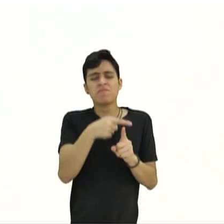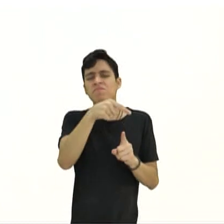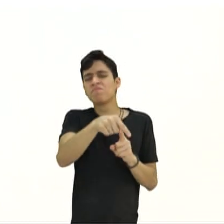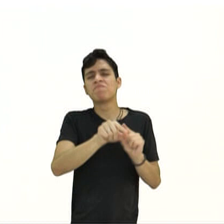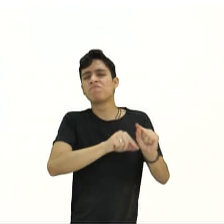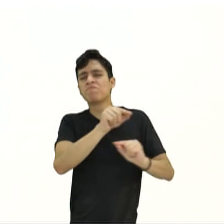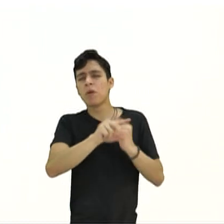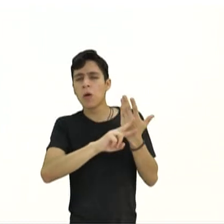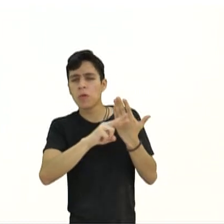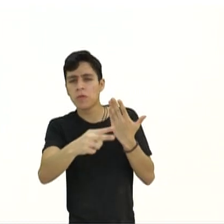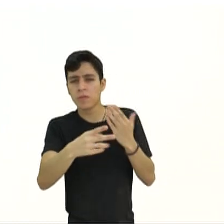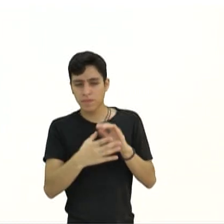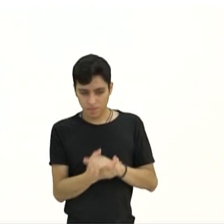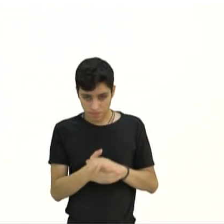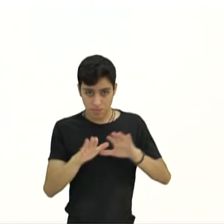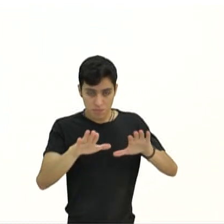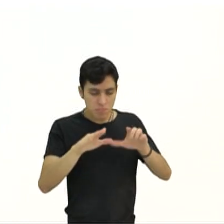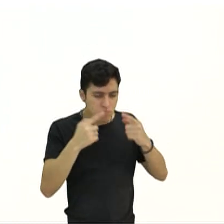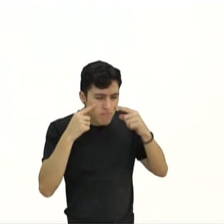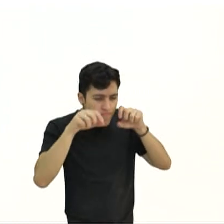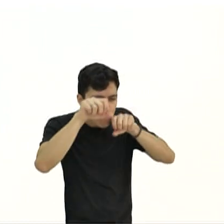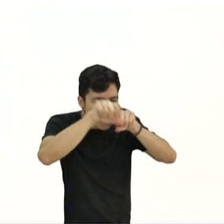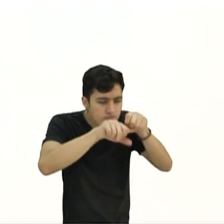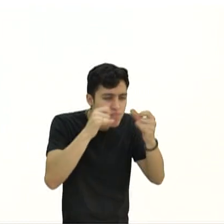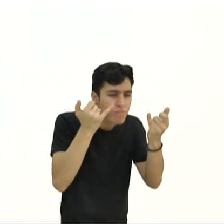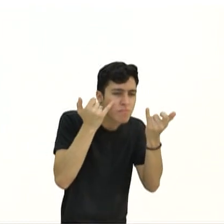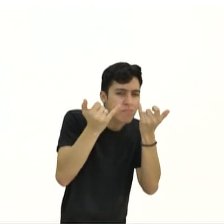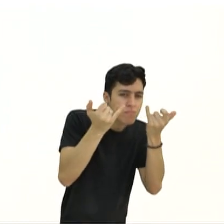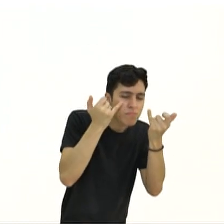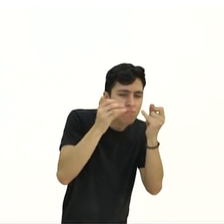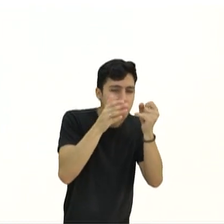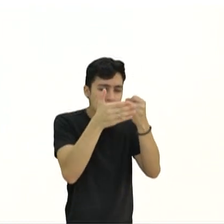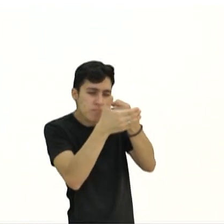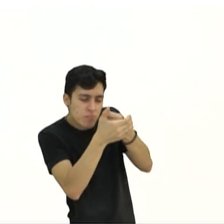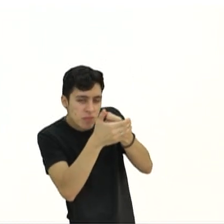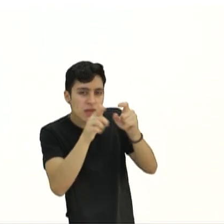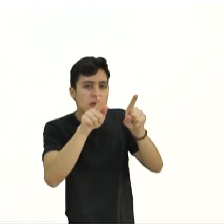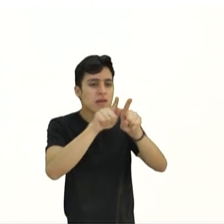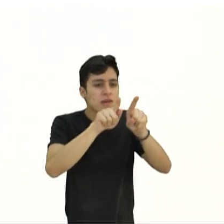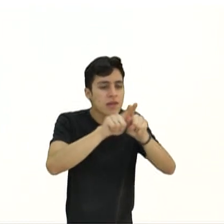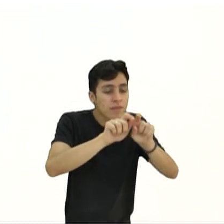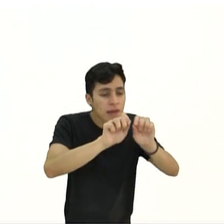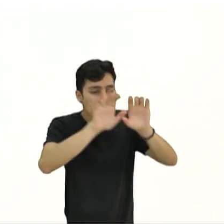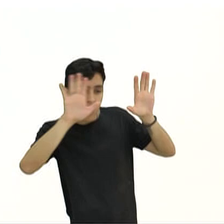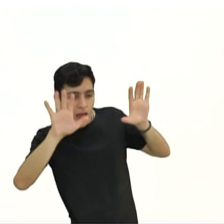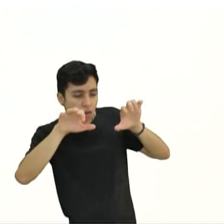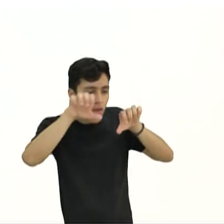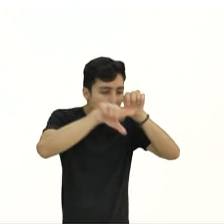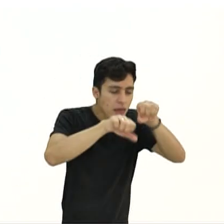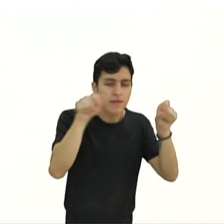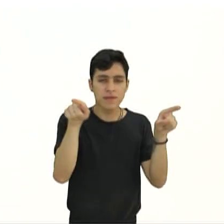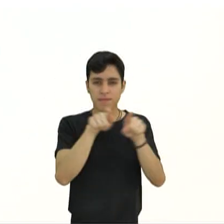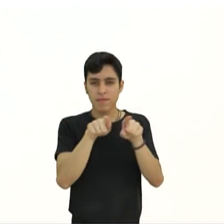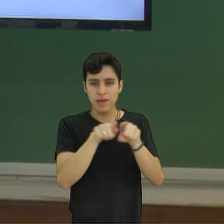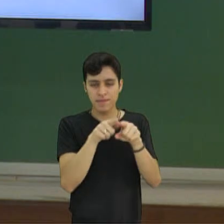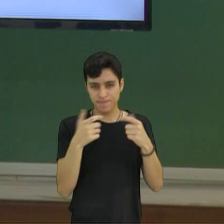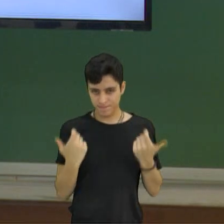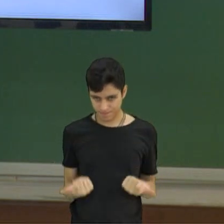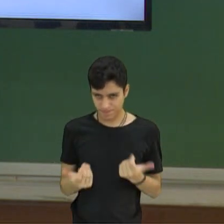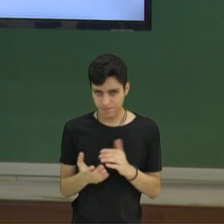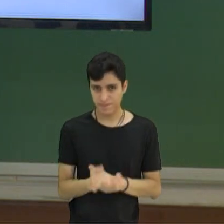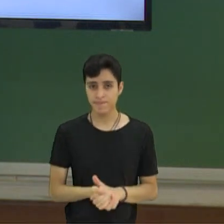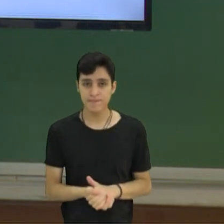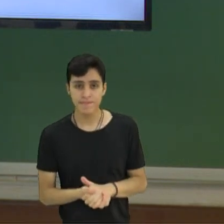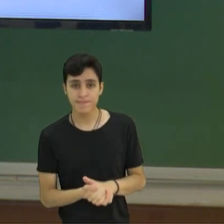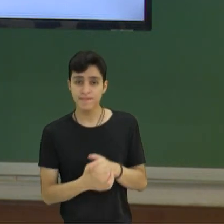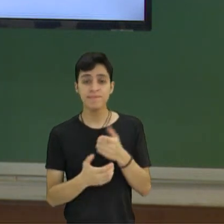decorrências, localizar informações explícitas e inferir informações implícitas. Isso mesmo,